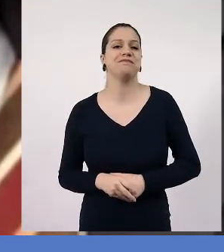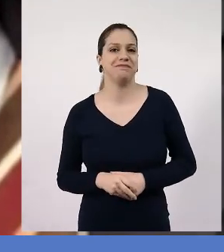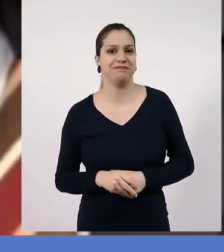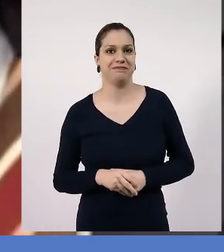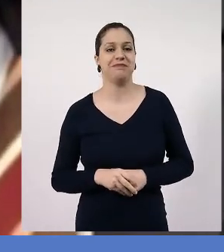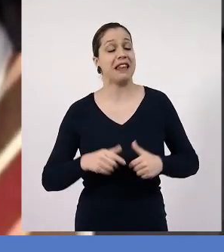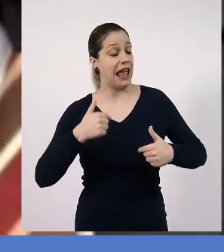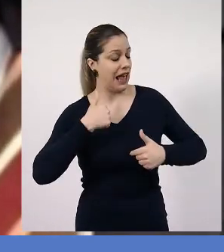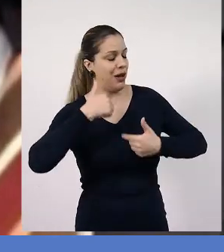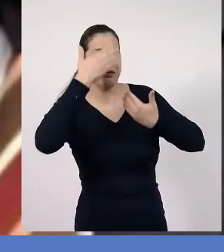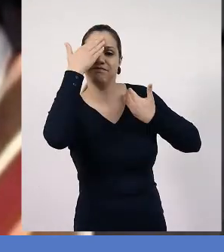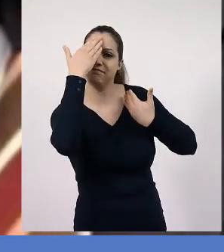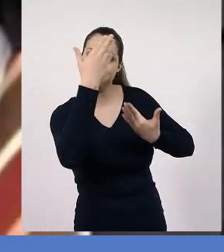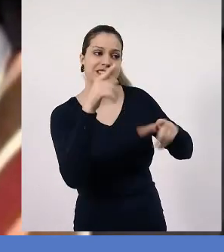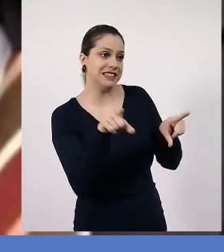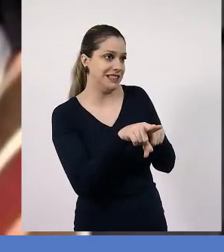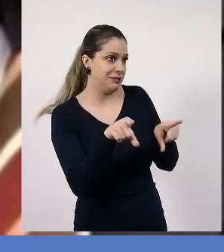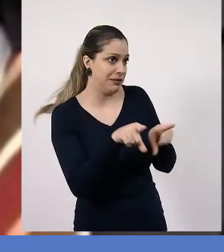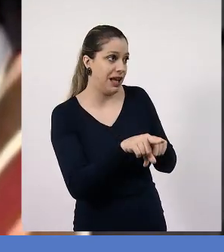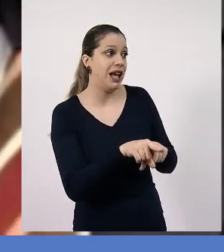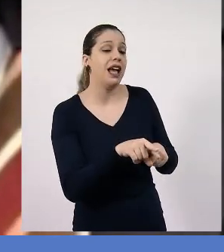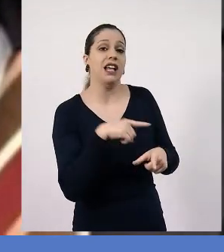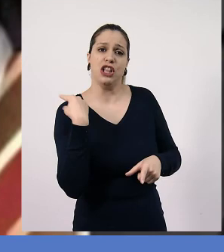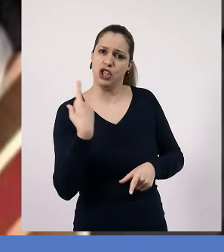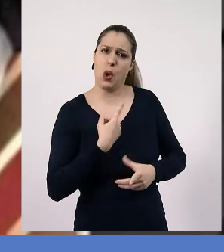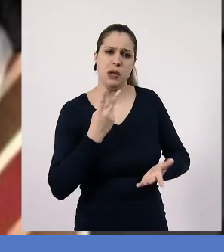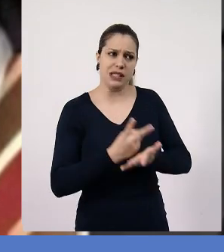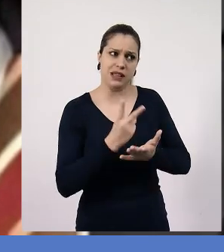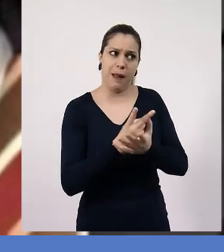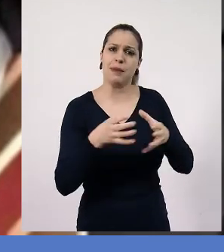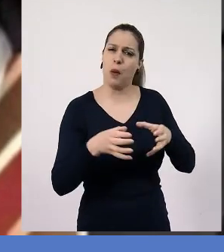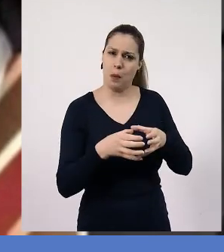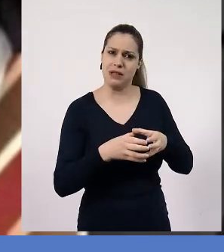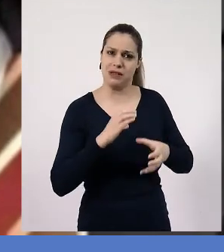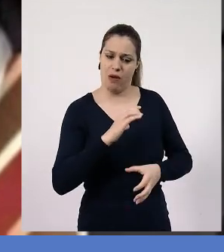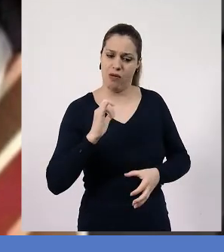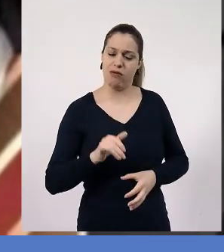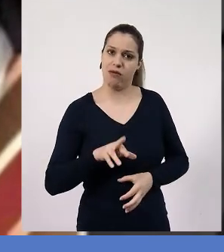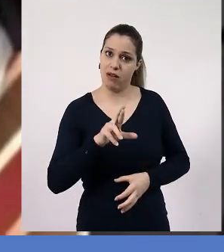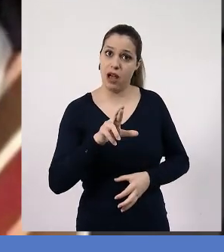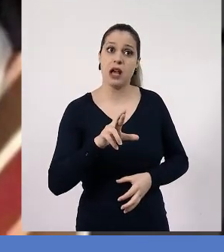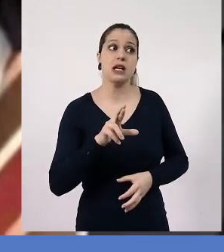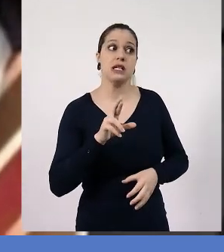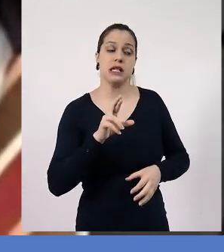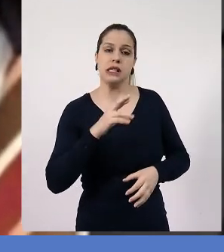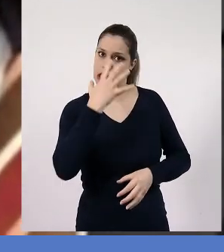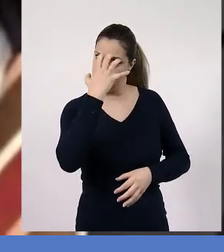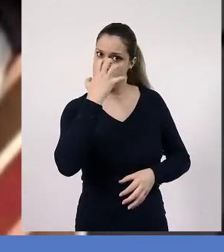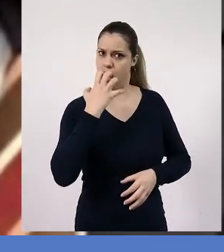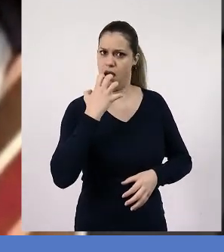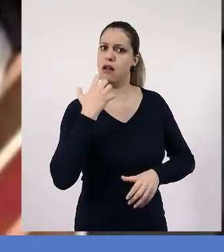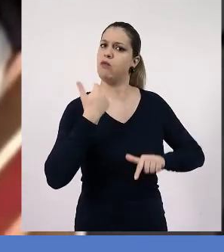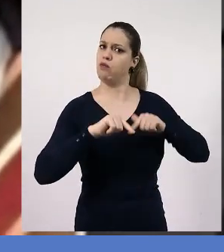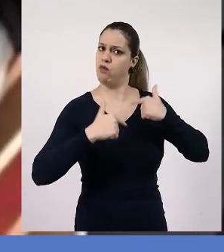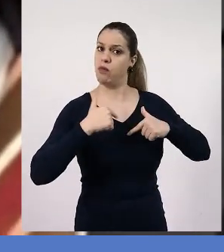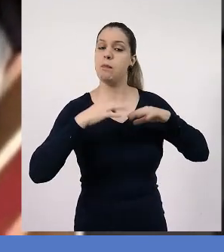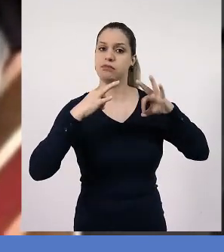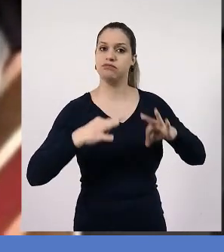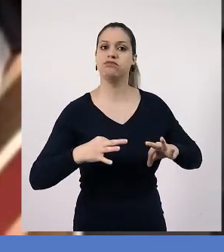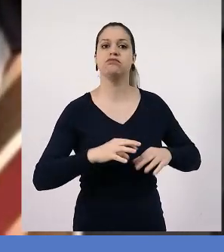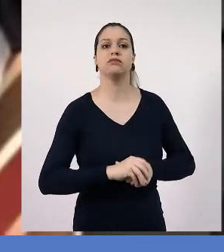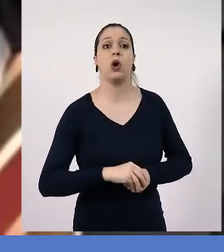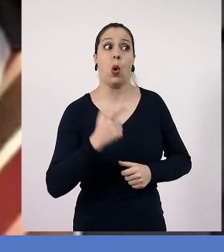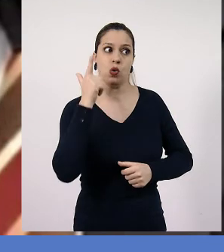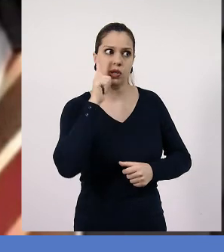Obrigada. Eu que agradeço, Alce. Nós temos procurado na Comissão de Constituição, Justiça e Redação ser uma comissão célere para que